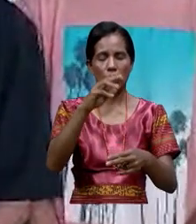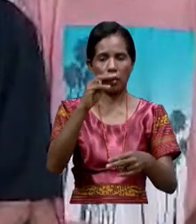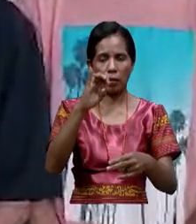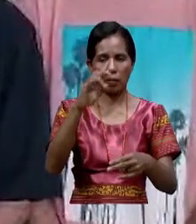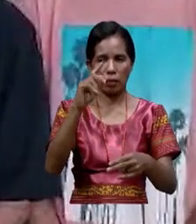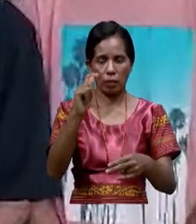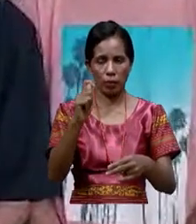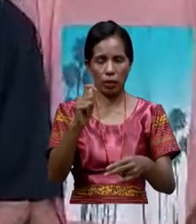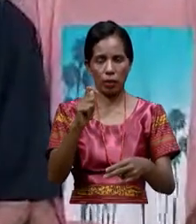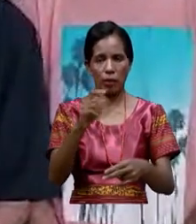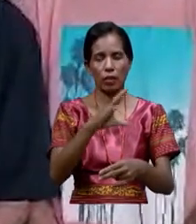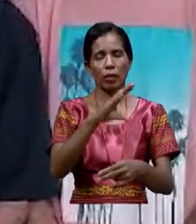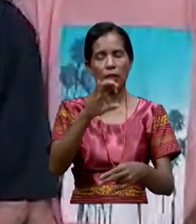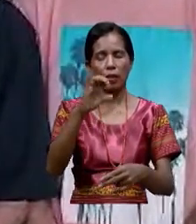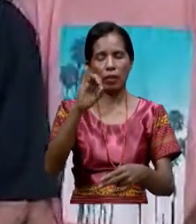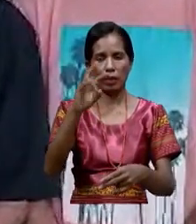civil